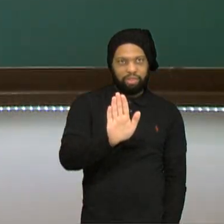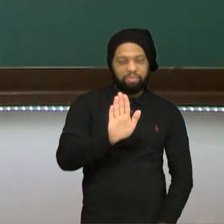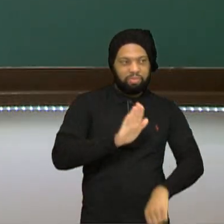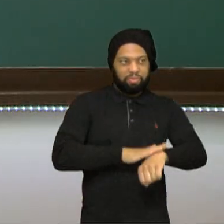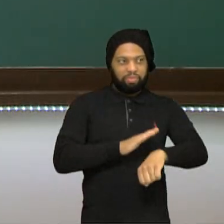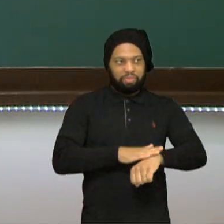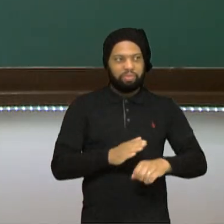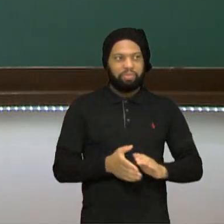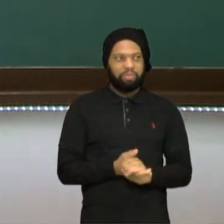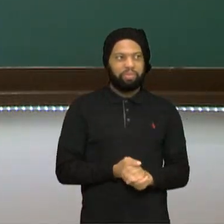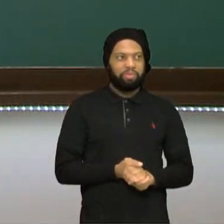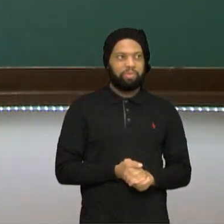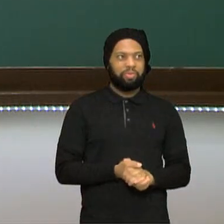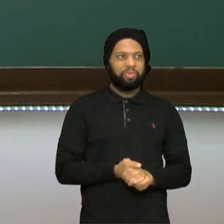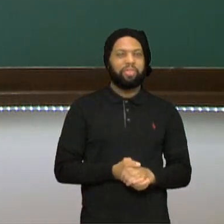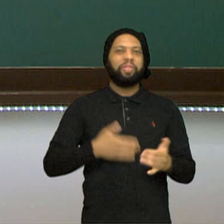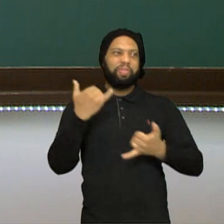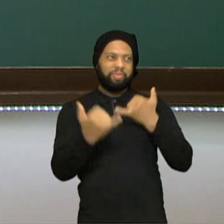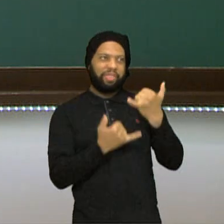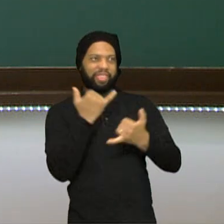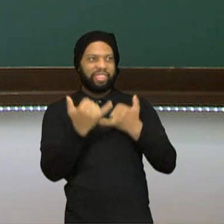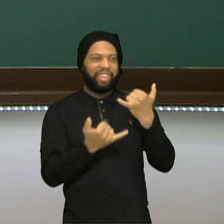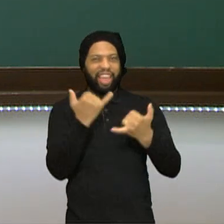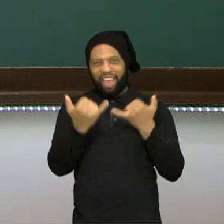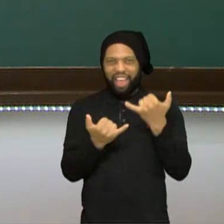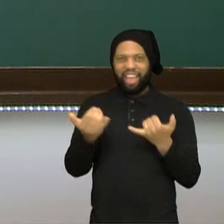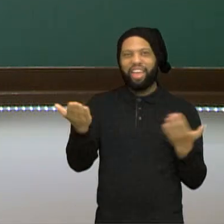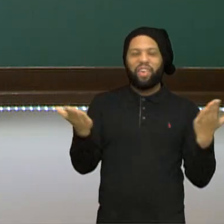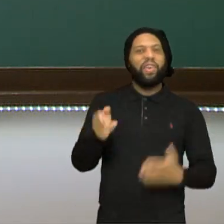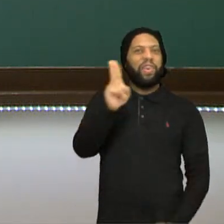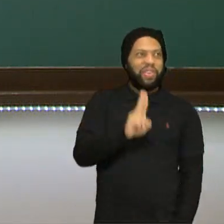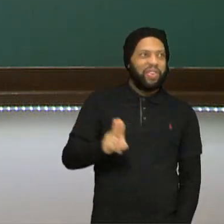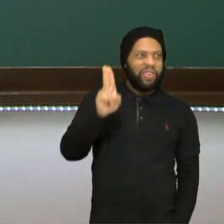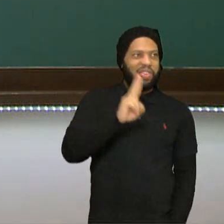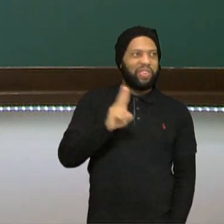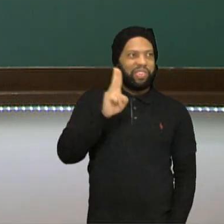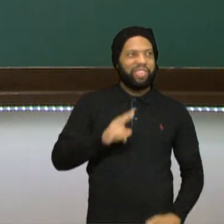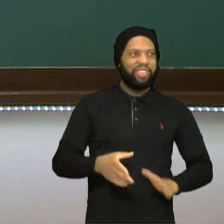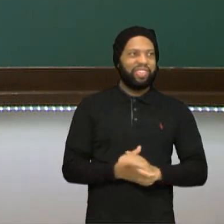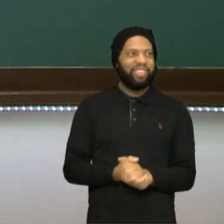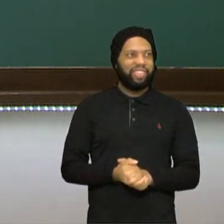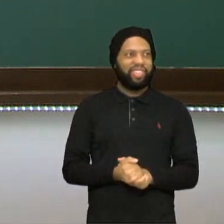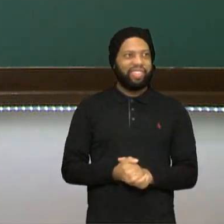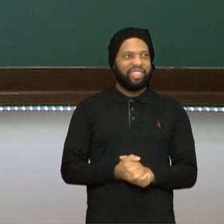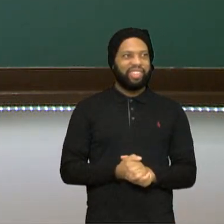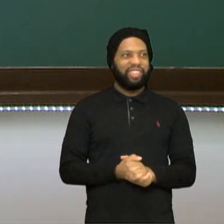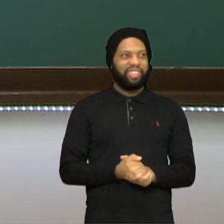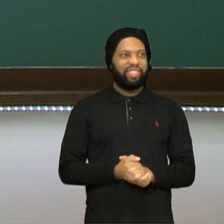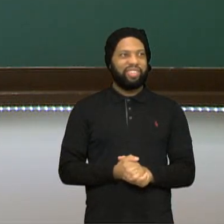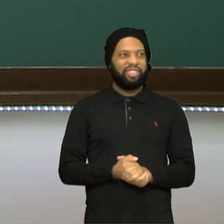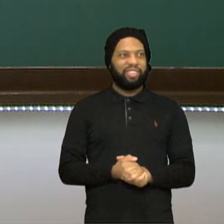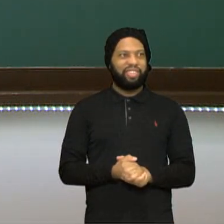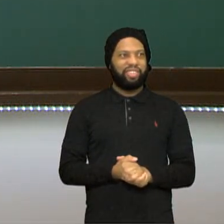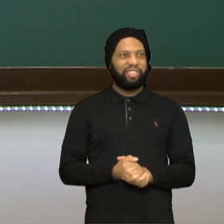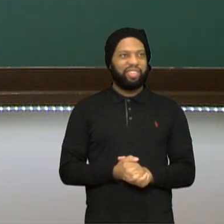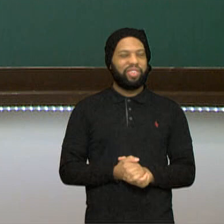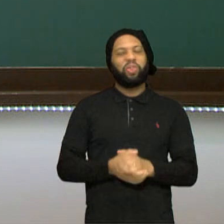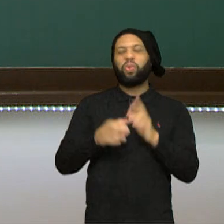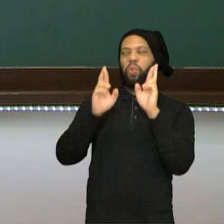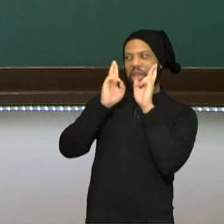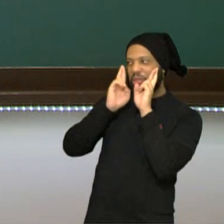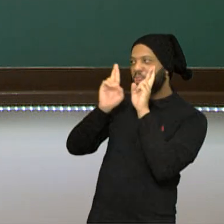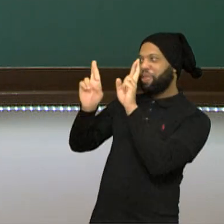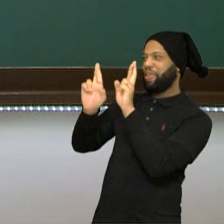momento. Vamos lá. Vamos então brincar aqui com a caracterização, né? Vou me sentir um pouquinho Gonzagão. Vamos lá, com todo